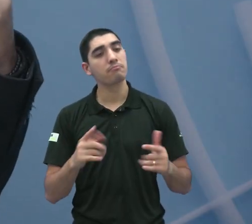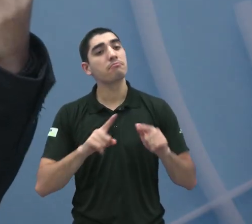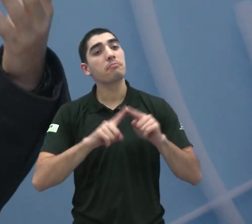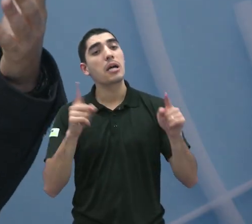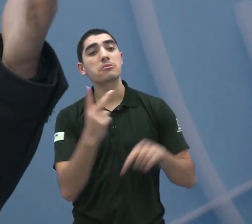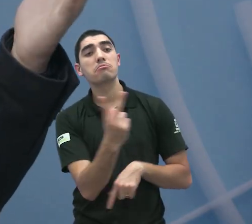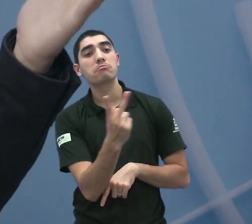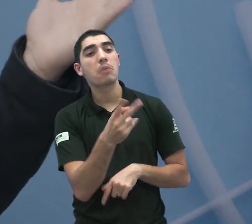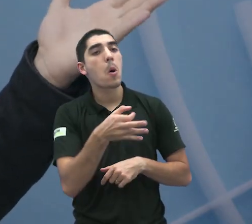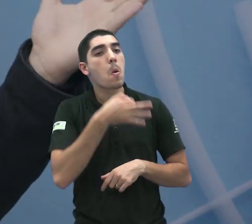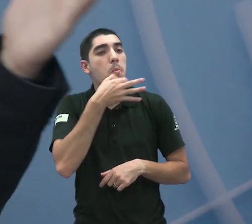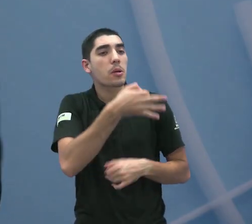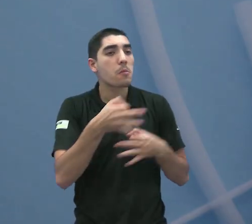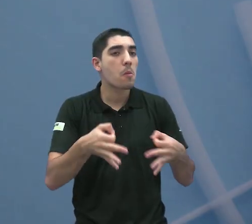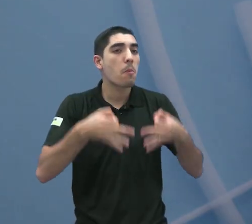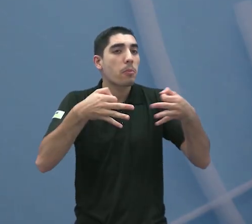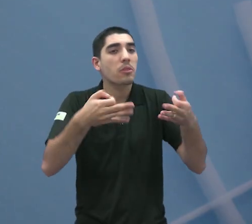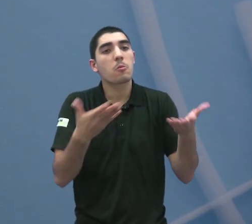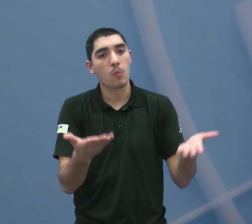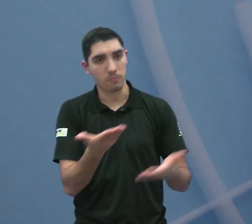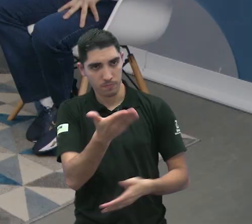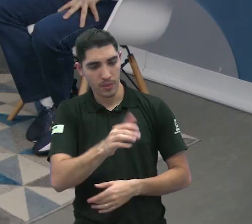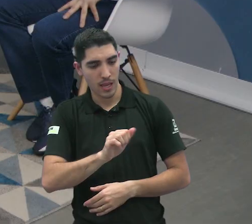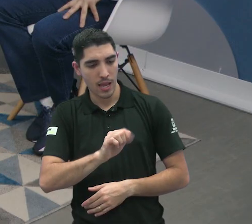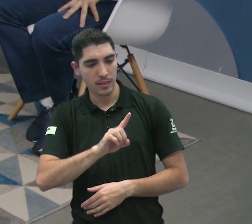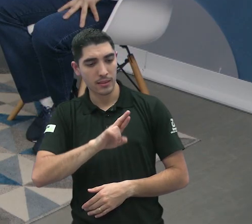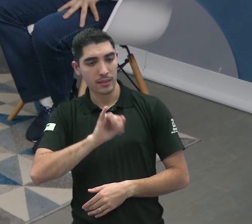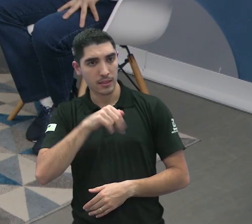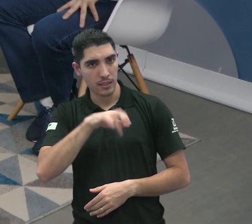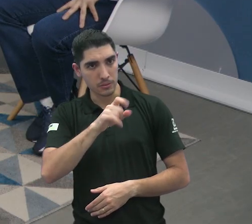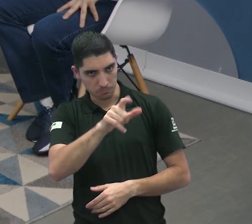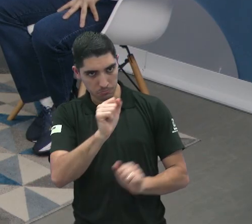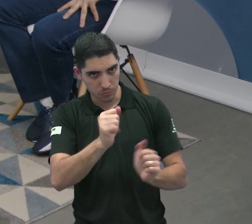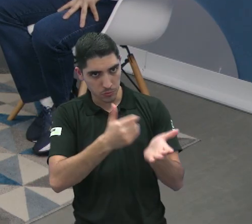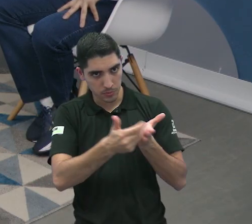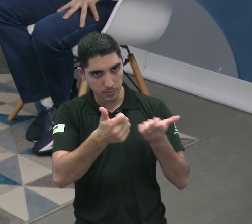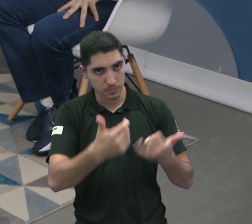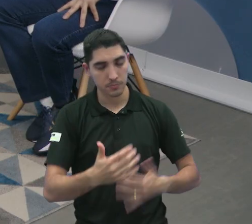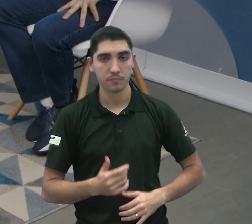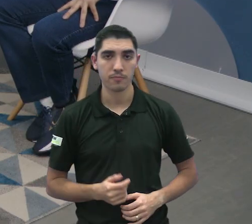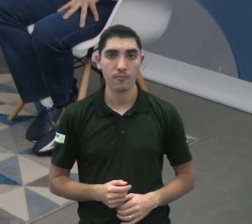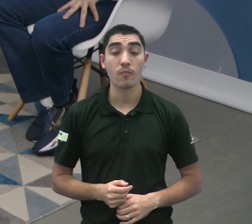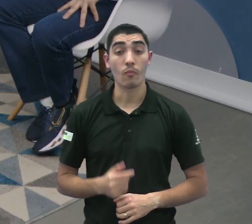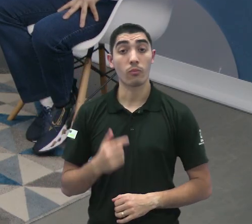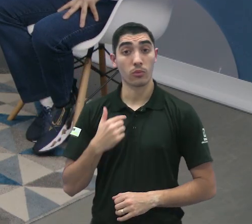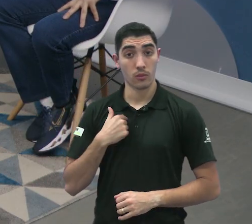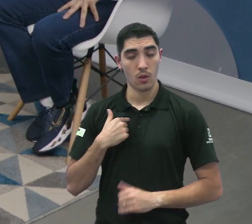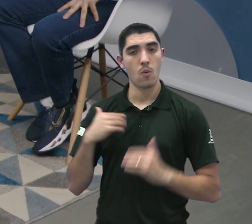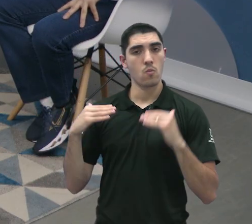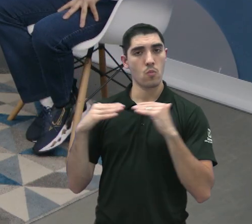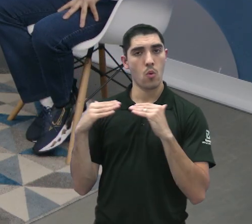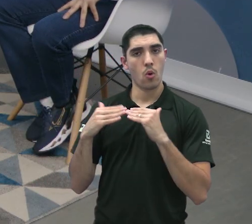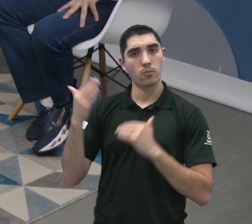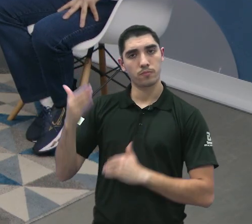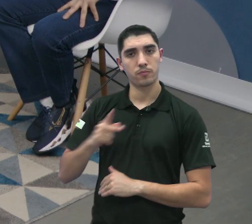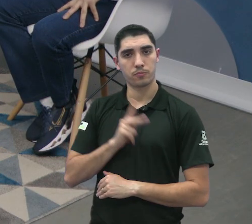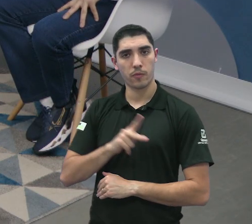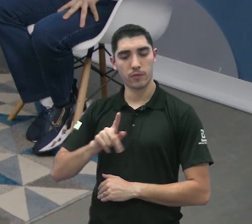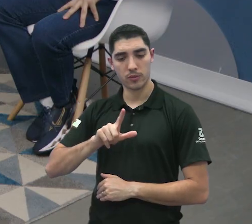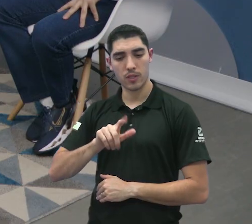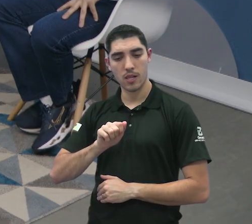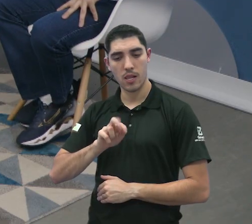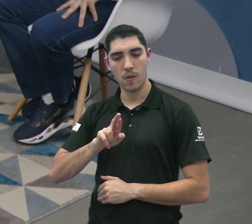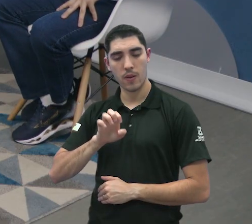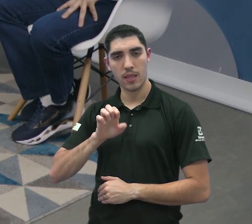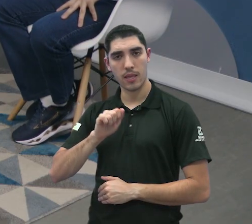análise vocês fazem desse cenário, começando pela Adriane? Então, eu concordo plenamente com a fala do professor Laureano, né? Eu